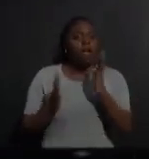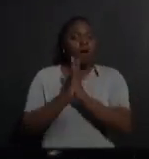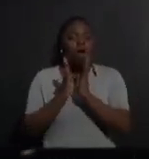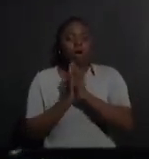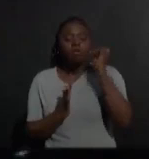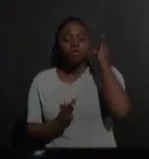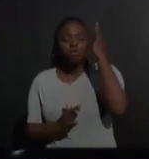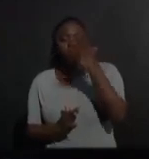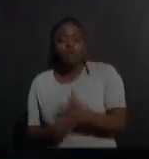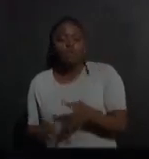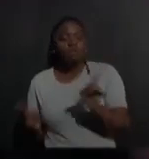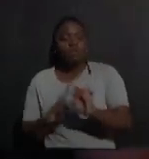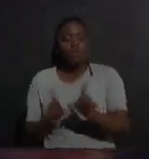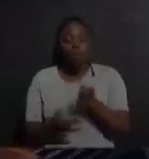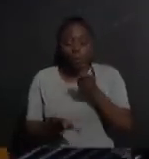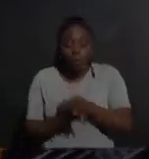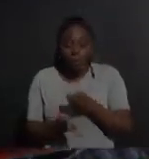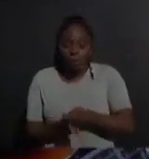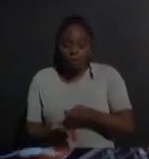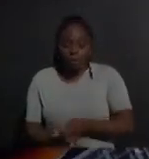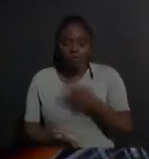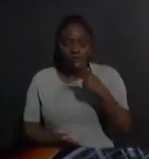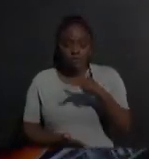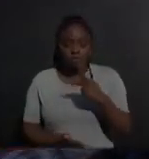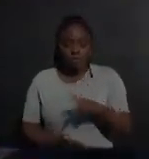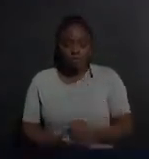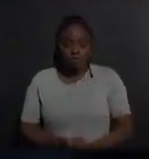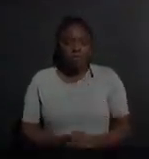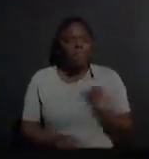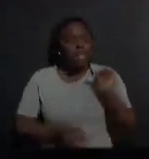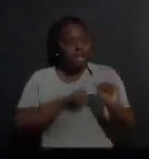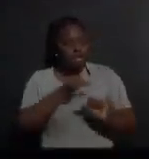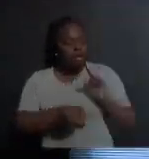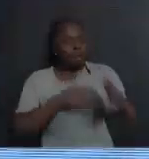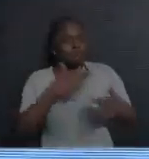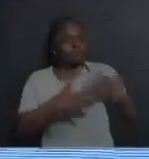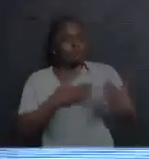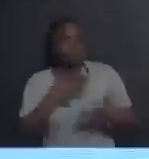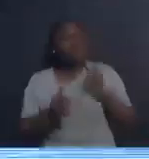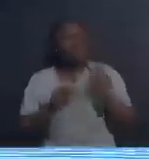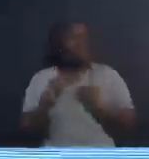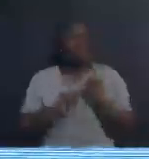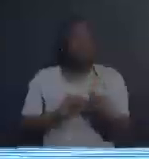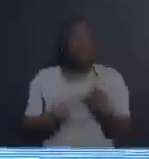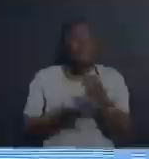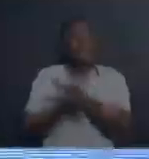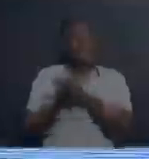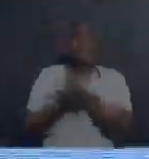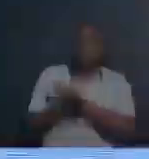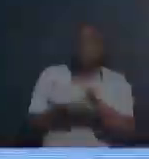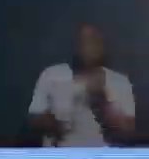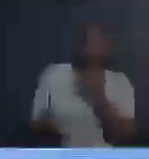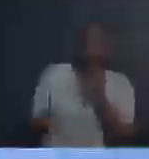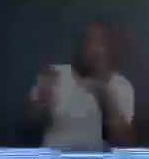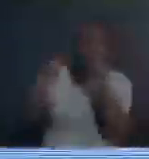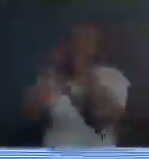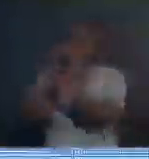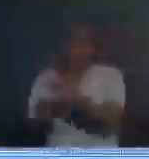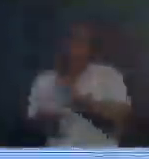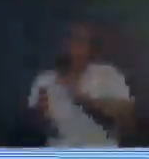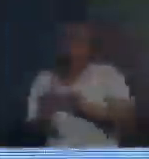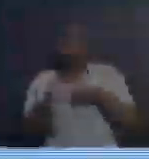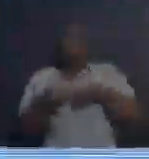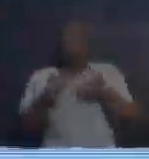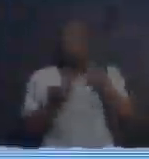sair cheio de espírito. Isso é obrigação sua sair. Avivamento é, nada está dando bom, está tudo complicado, mas você continua